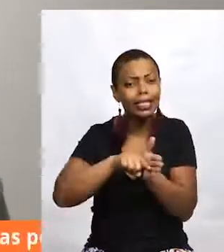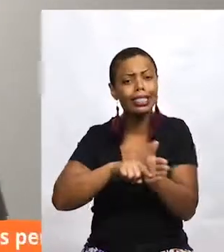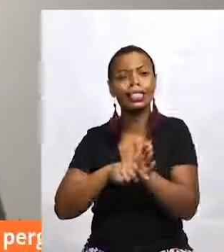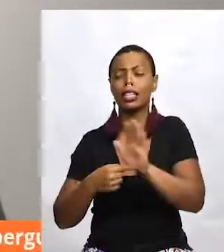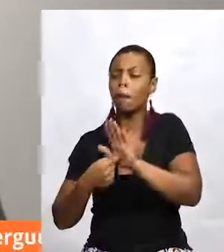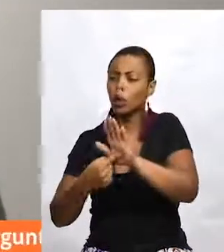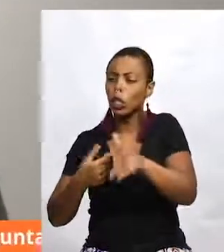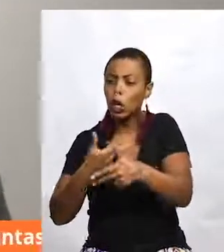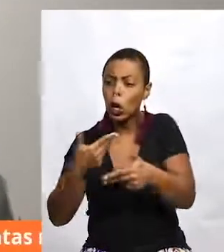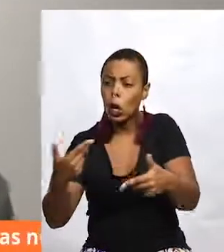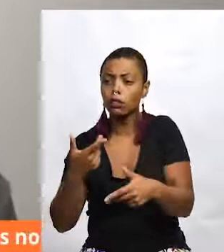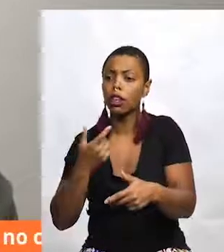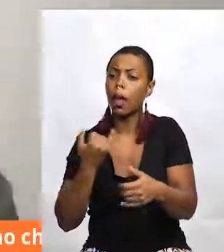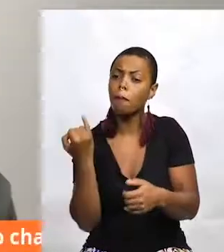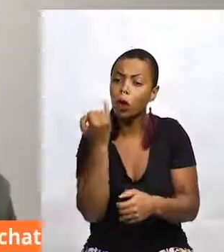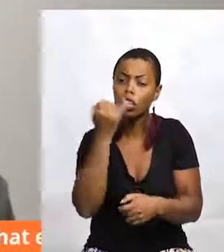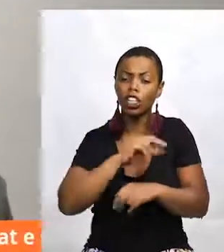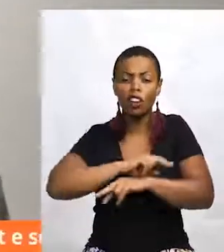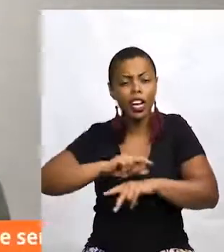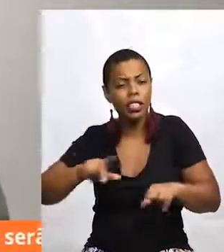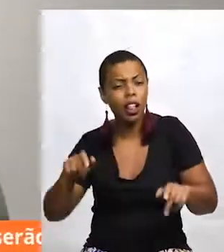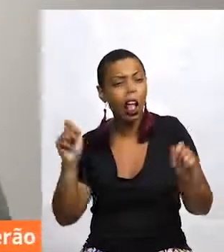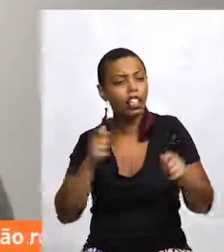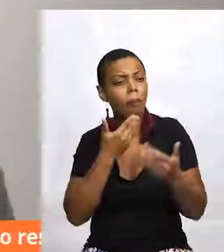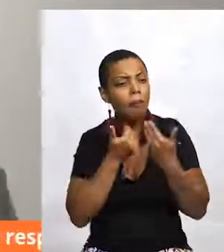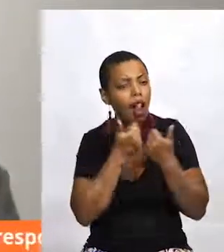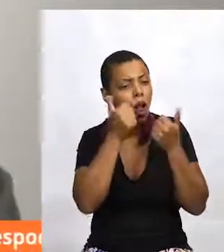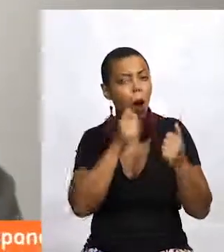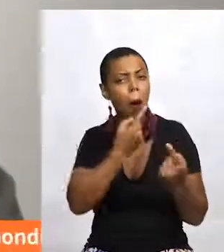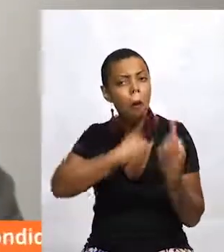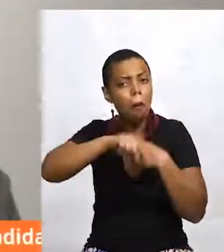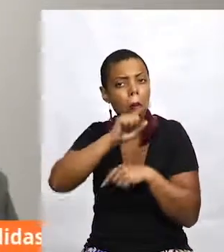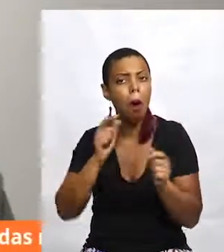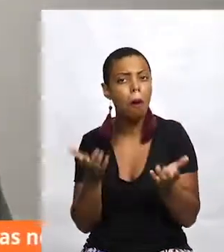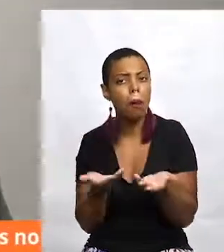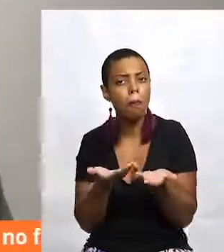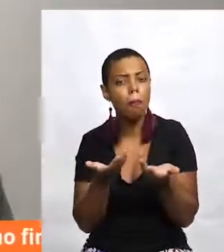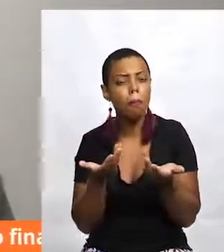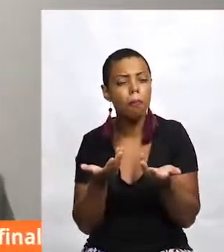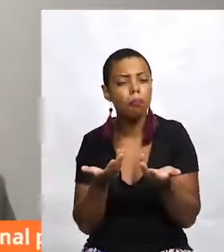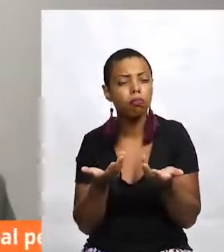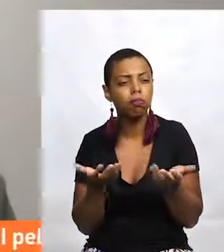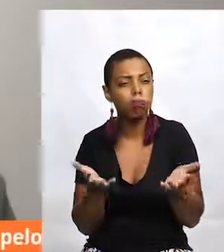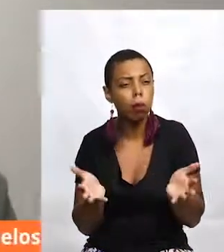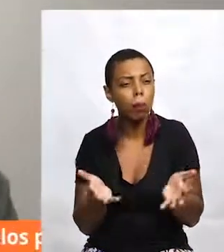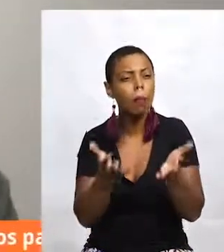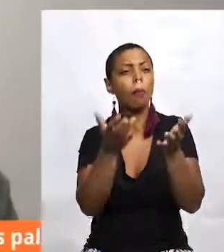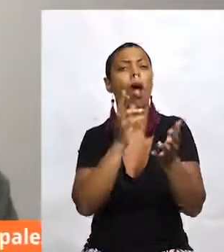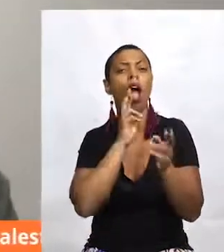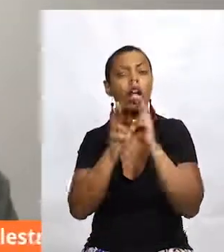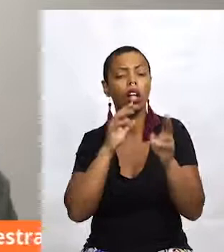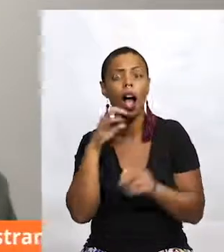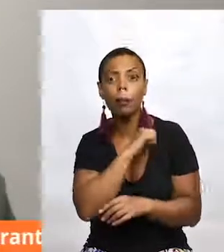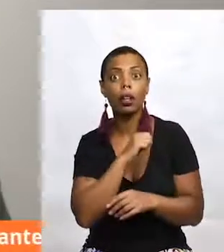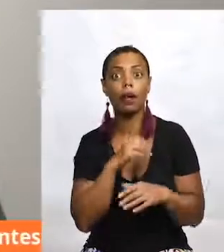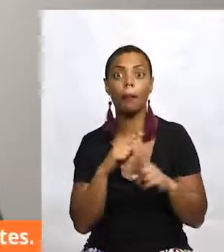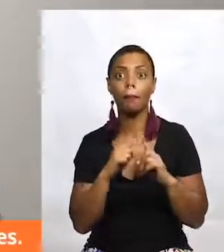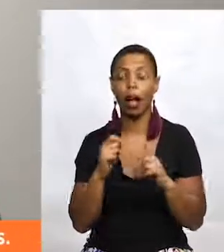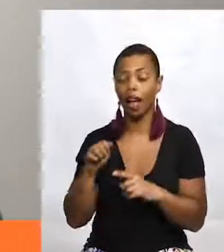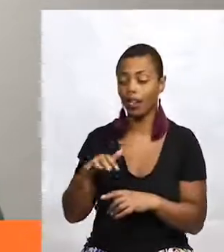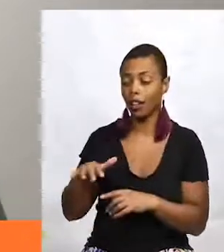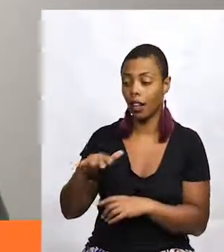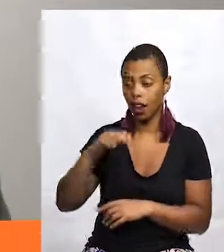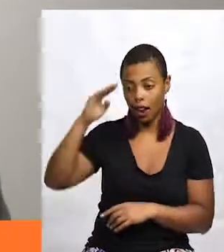gera eficiência, que a diversidade ela gera resultados mais rápidos, tanto dentro da academia quanto